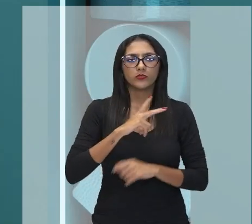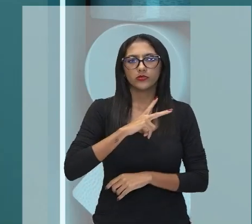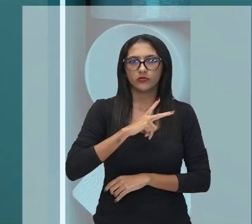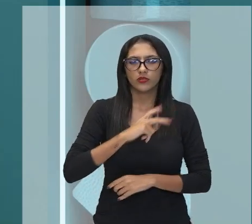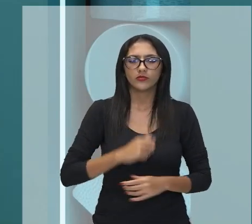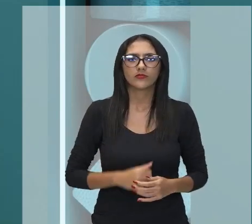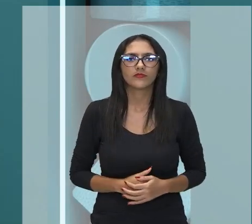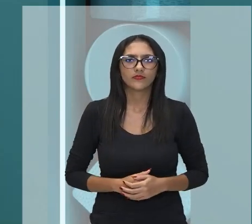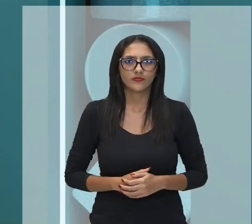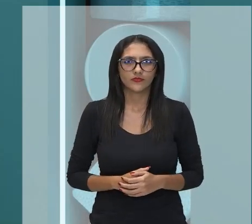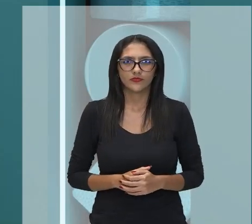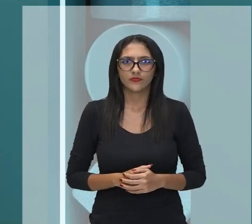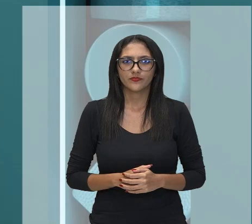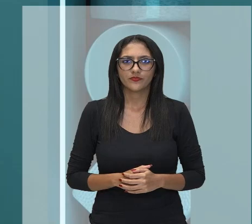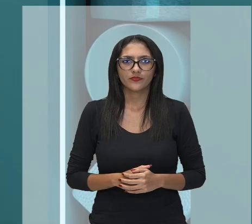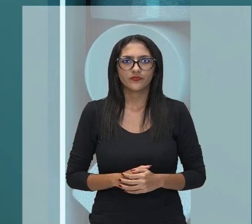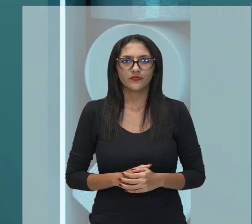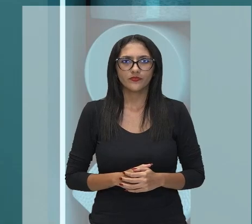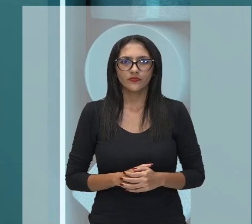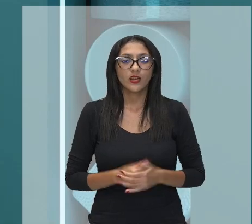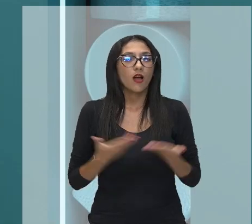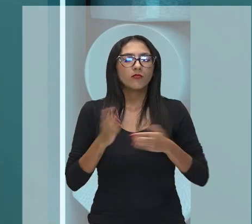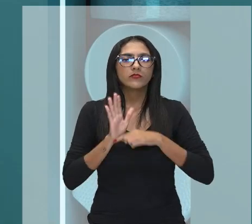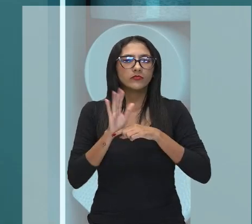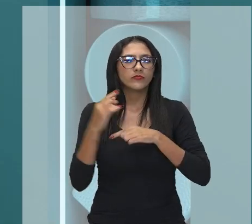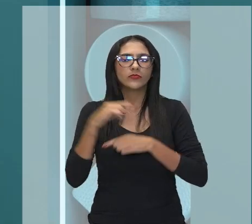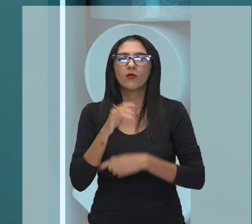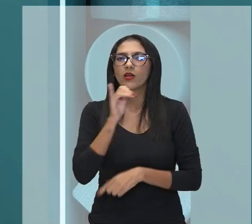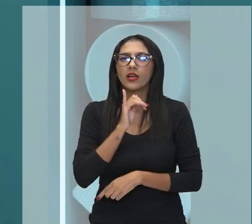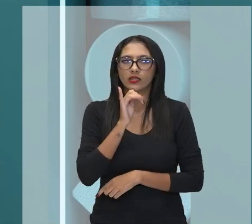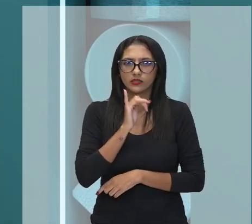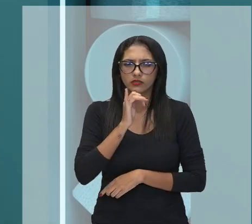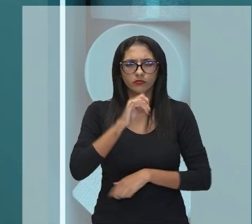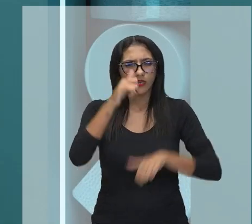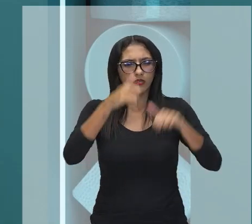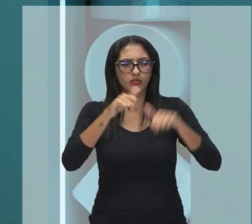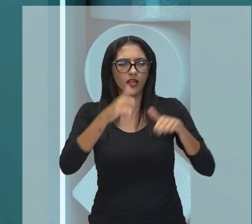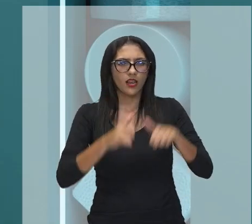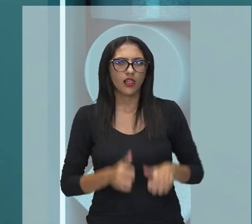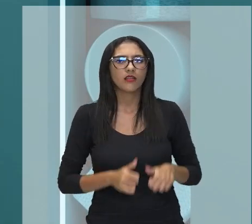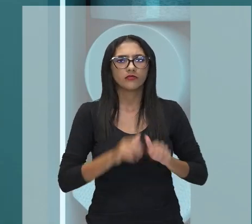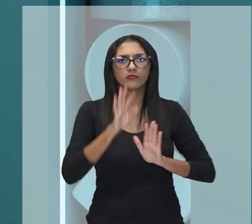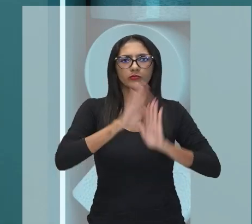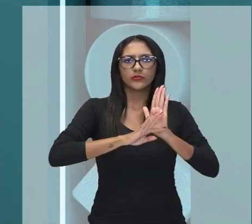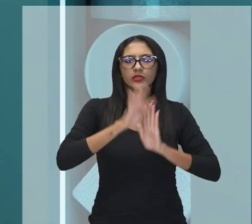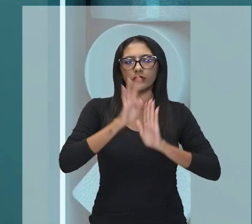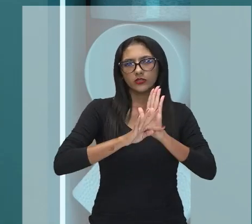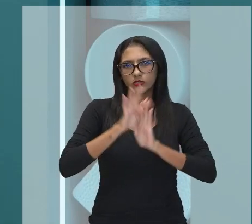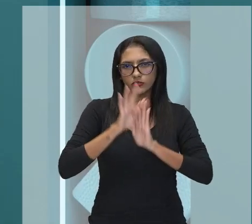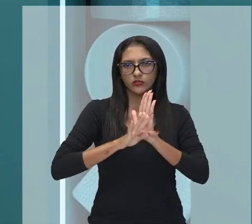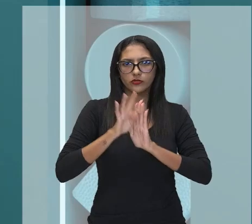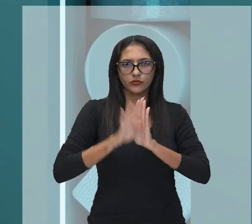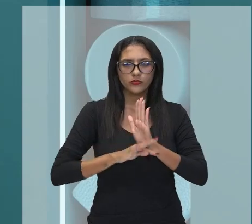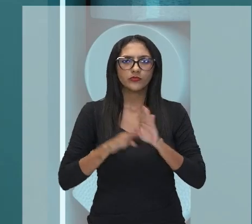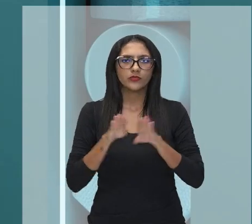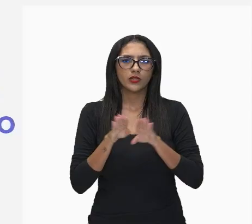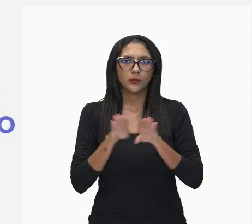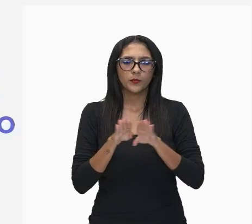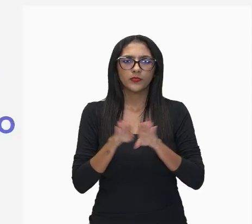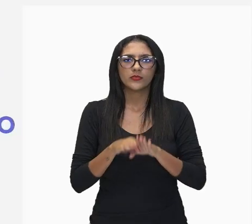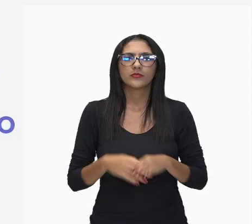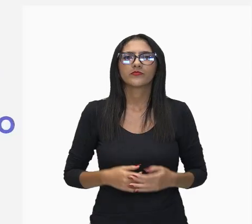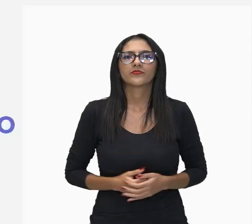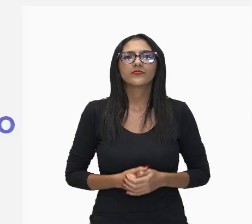que a gente possa ter um exemplo desse tipo de discurso, vamos analisar um texto, um trecho de uma obra, a obra Vidas